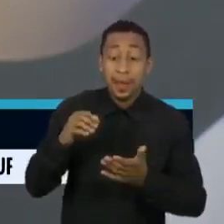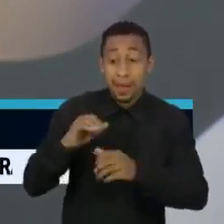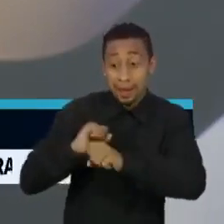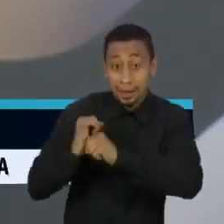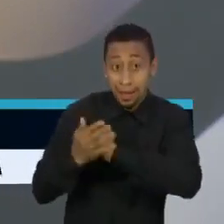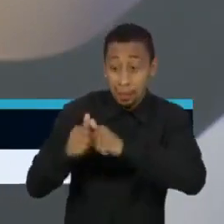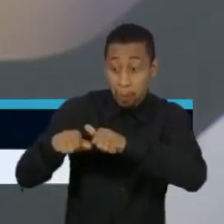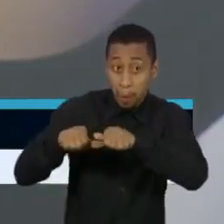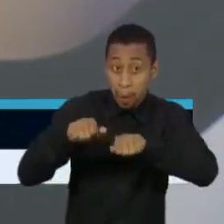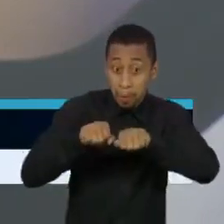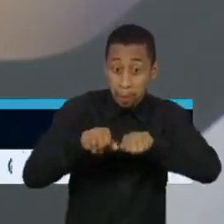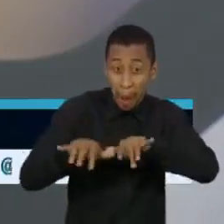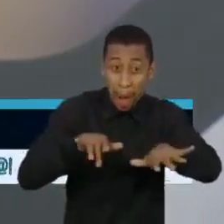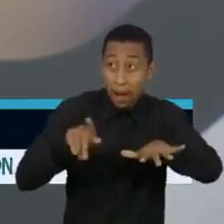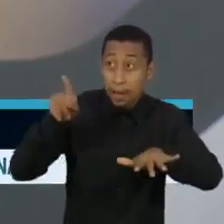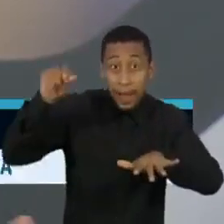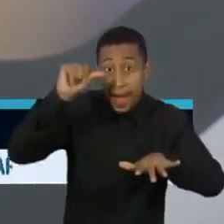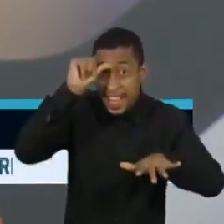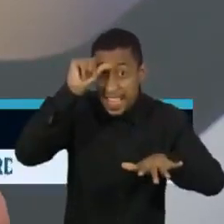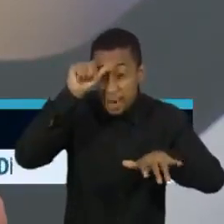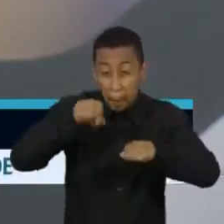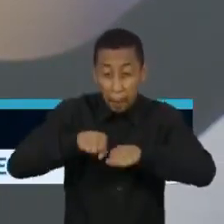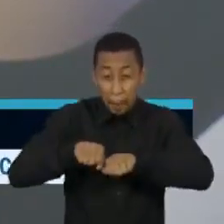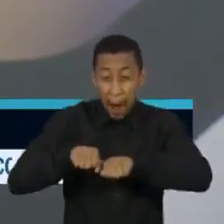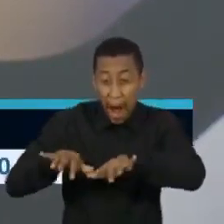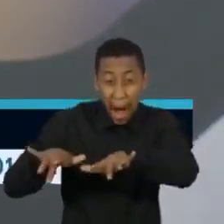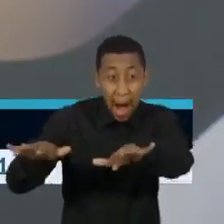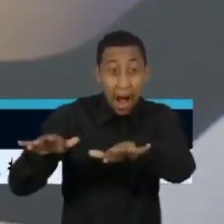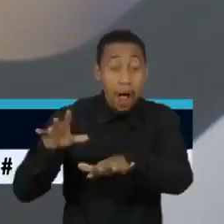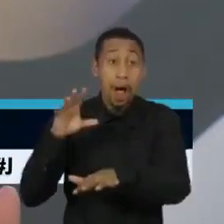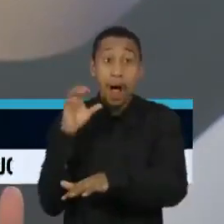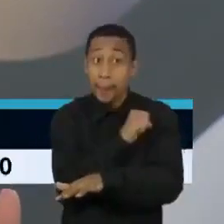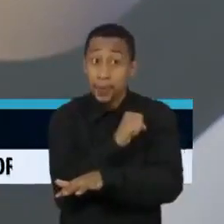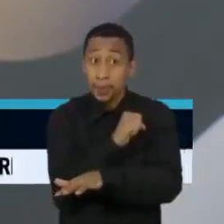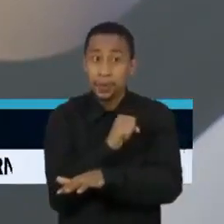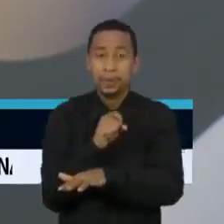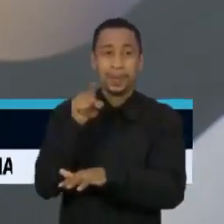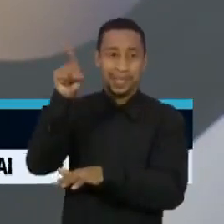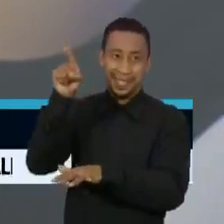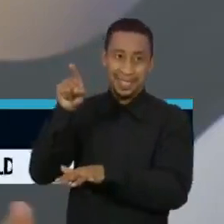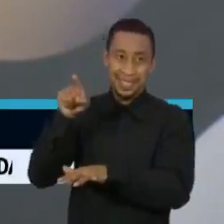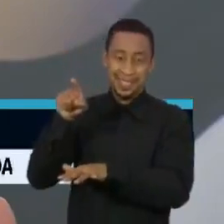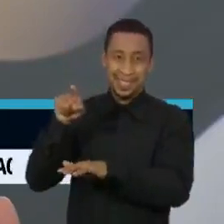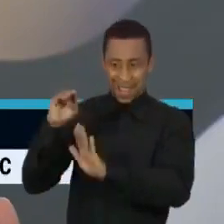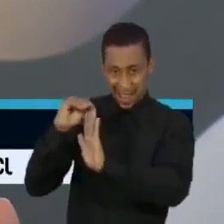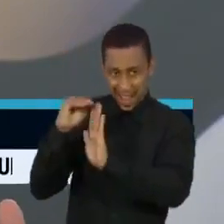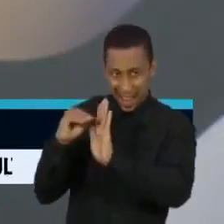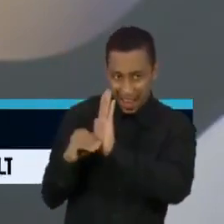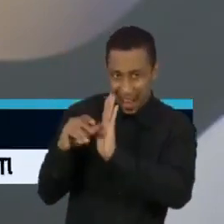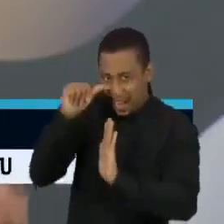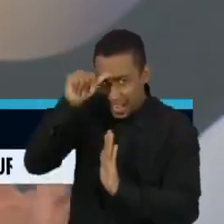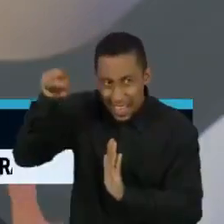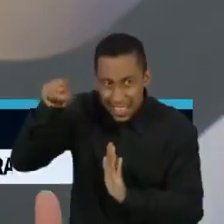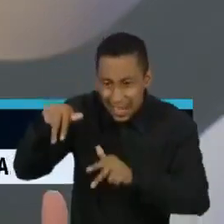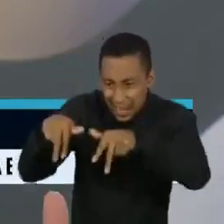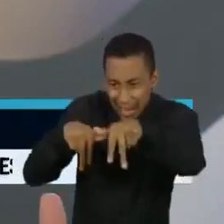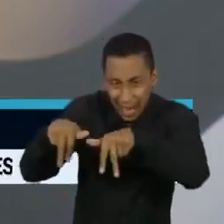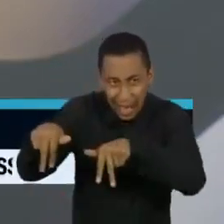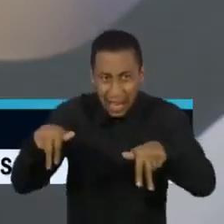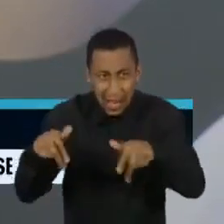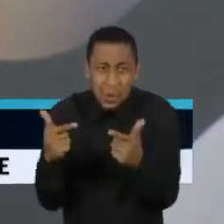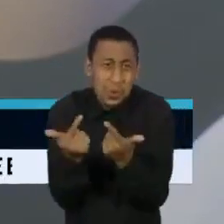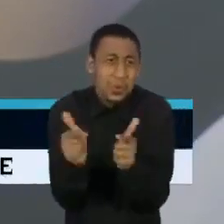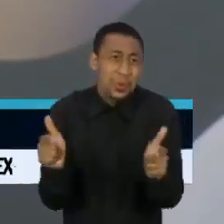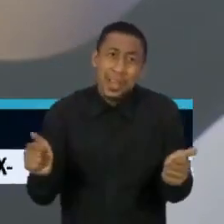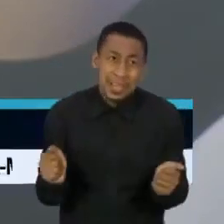outras a gente sabe que na Índia ela se propagou muito rápido mas a Índia ela não tem distanciamento social não tem isolamento não